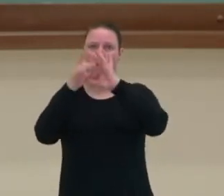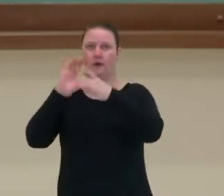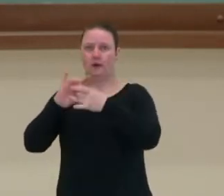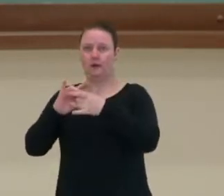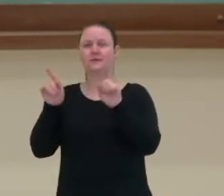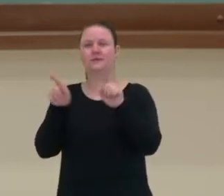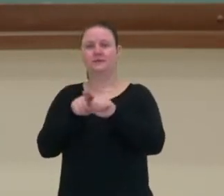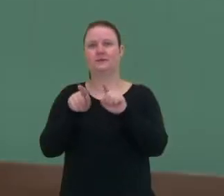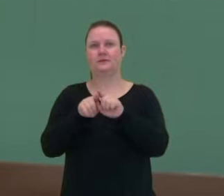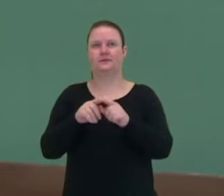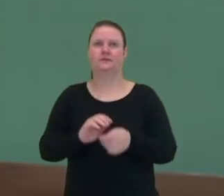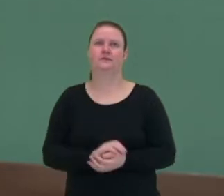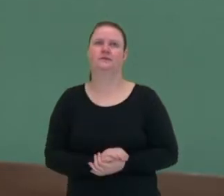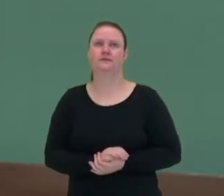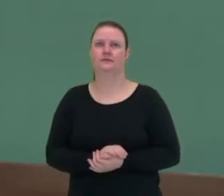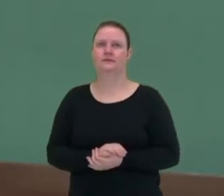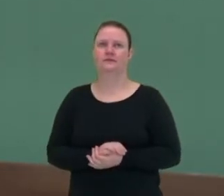ok?